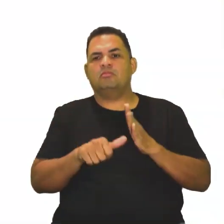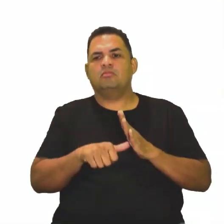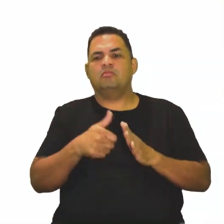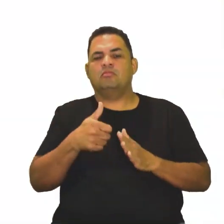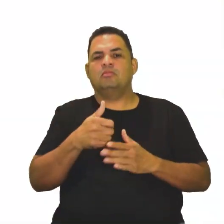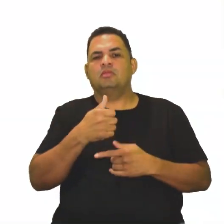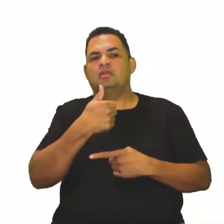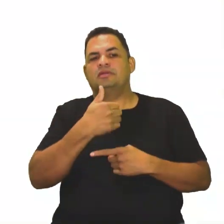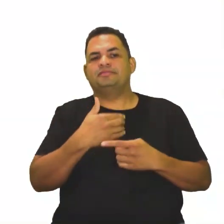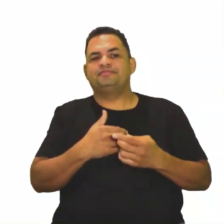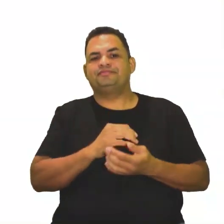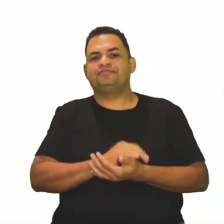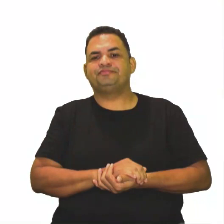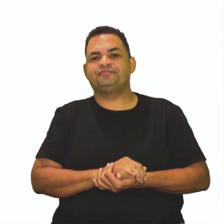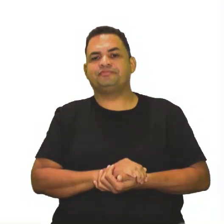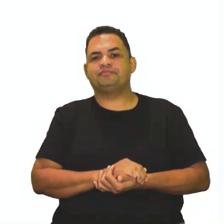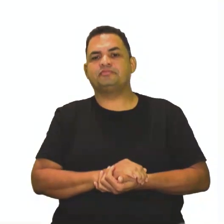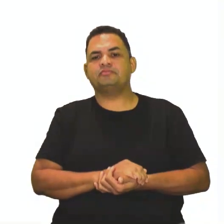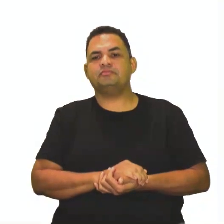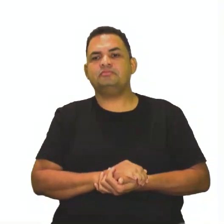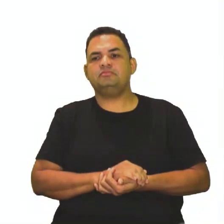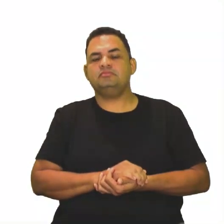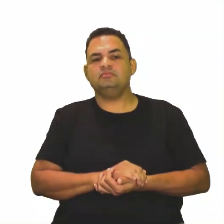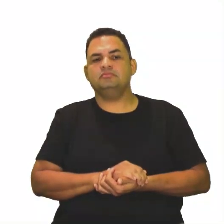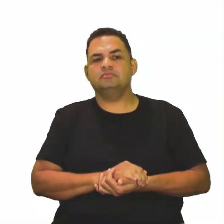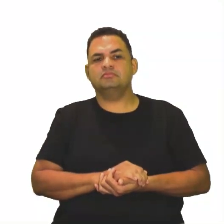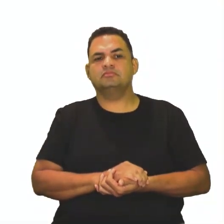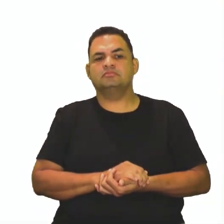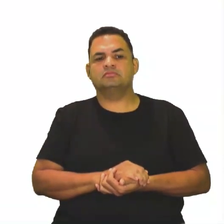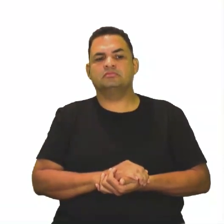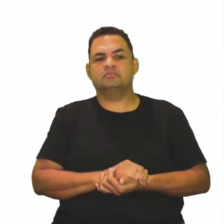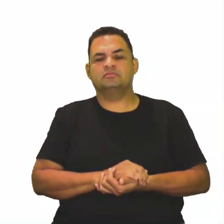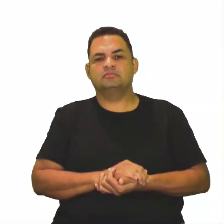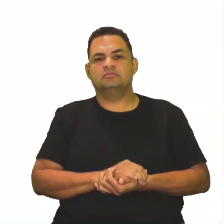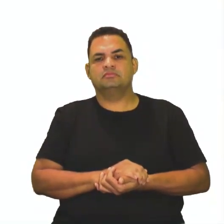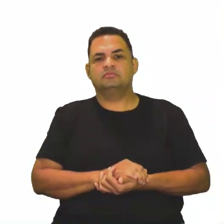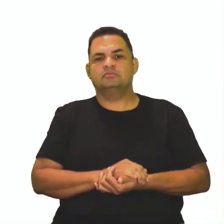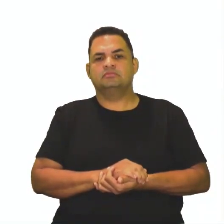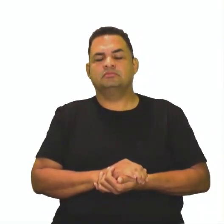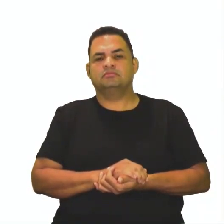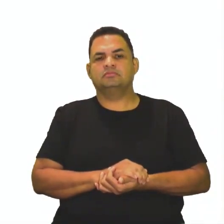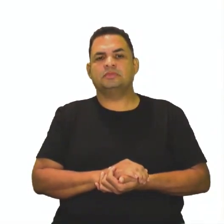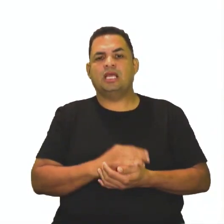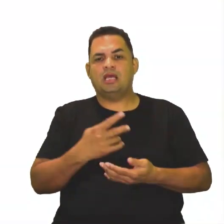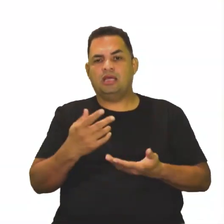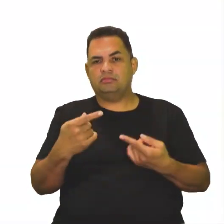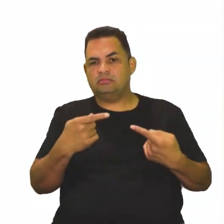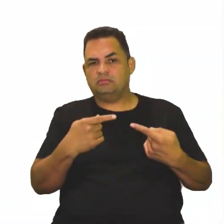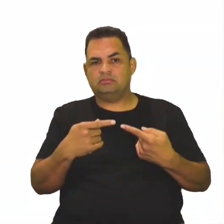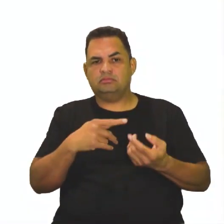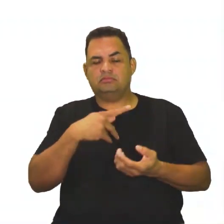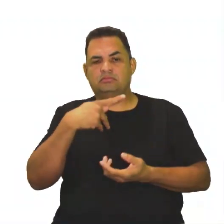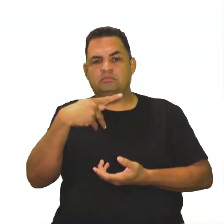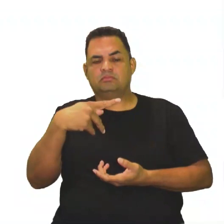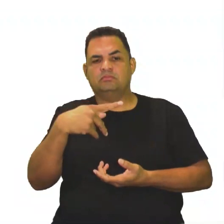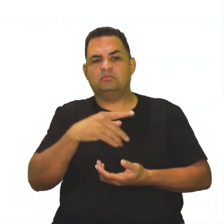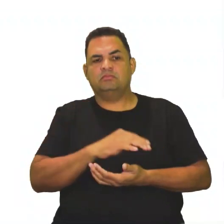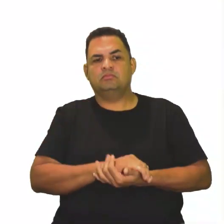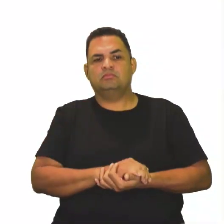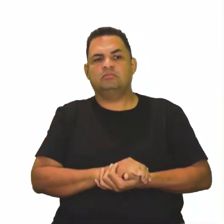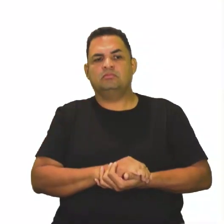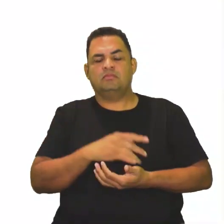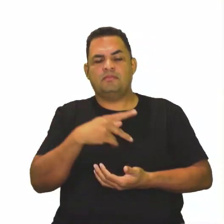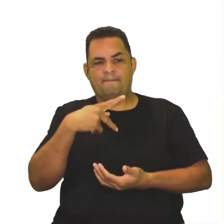dividir. O watt está relacionado ao que, pessoal? Exatamente, está relacionado à potência. Então, aqui indica que